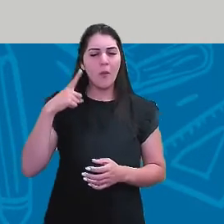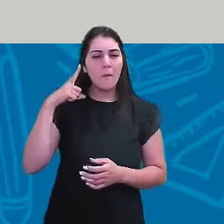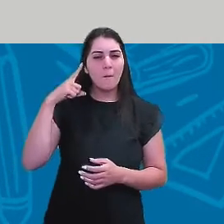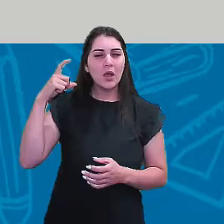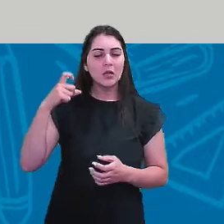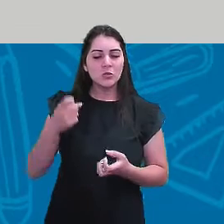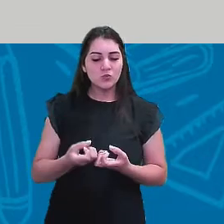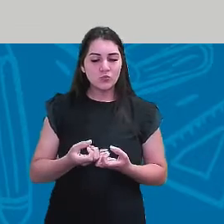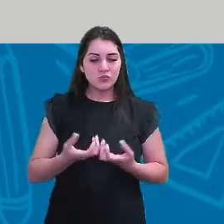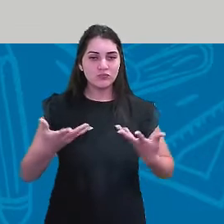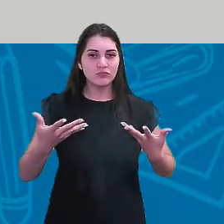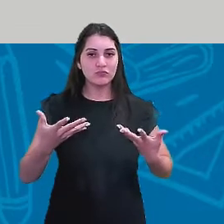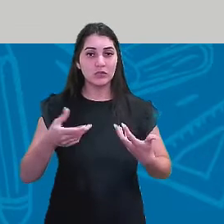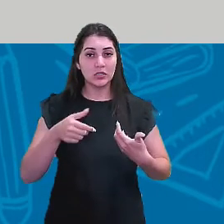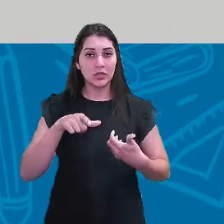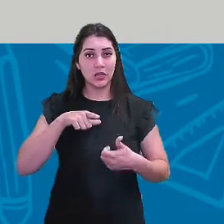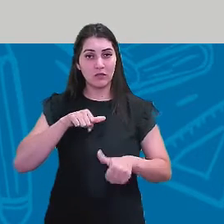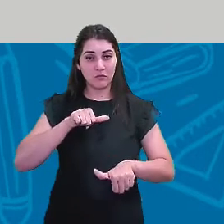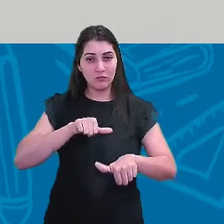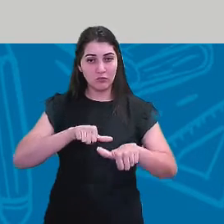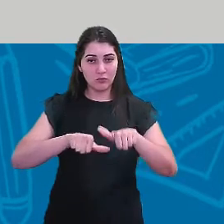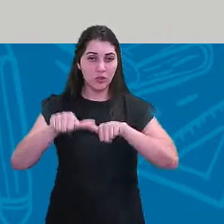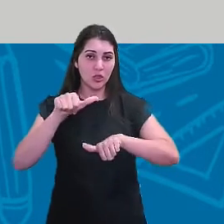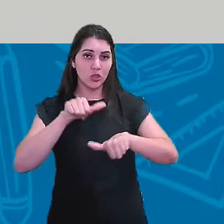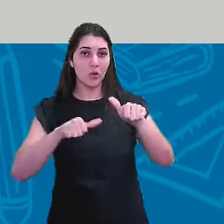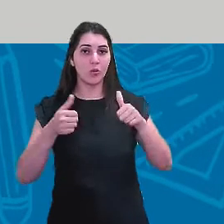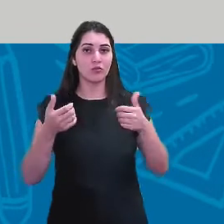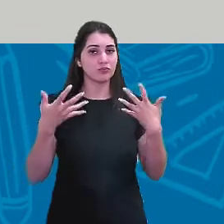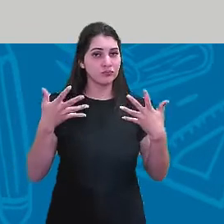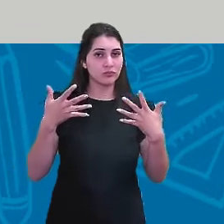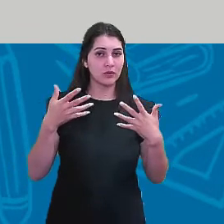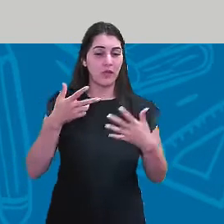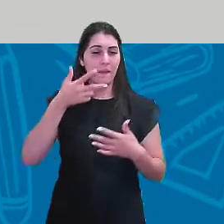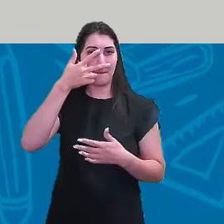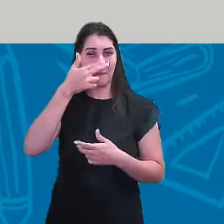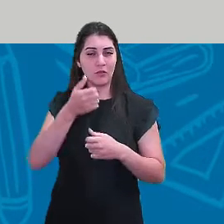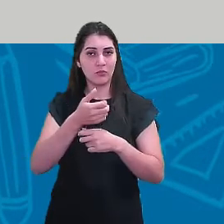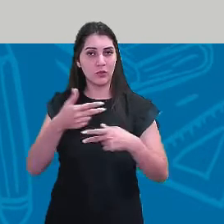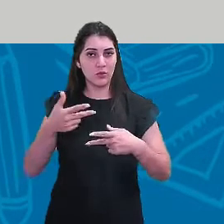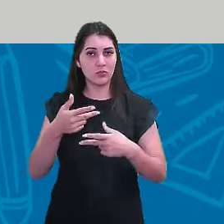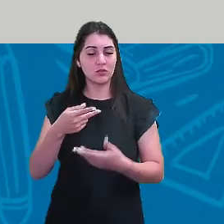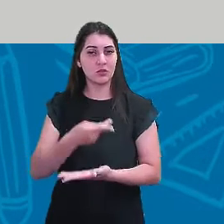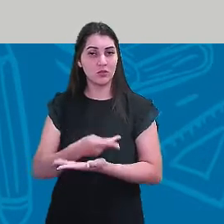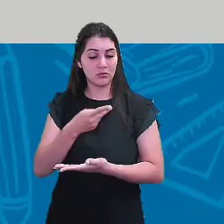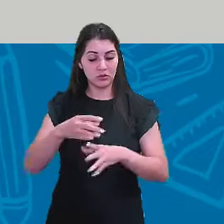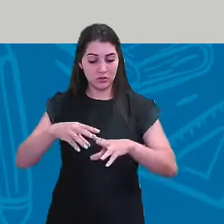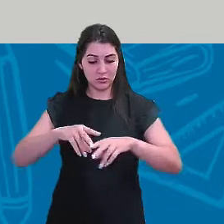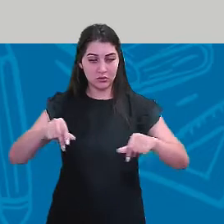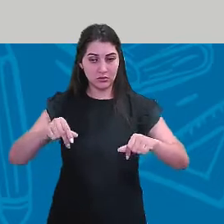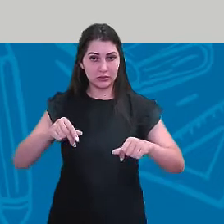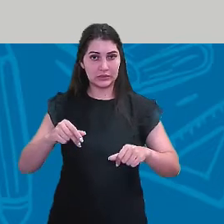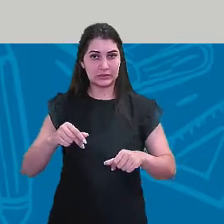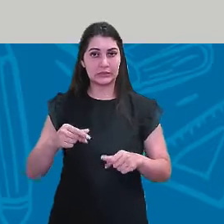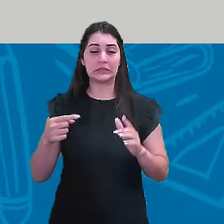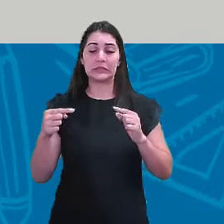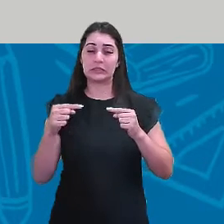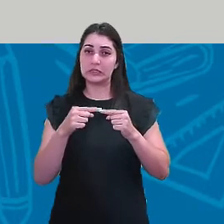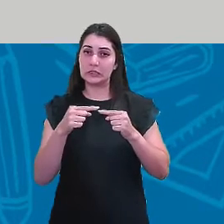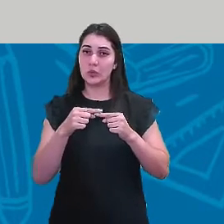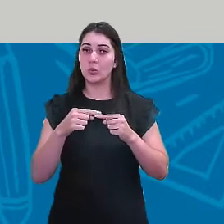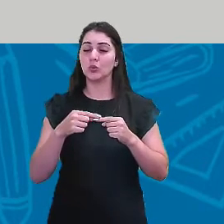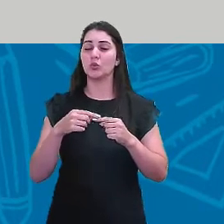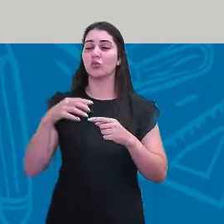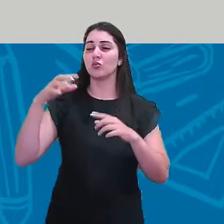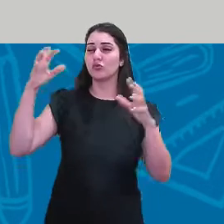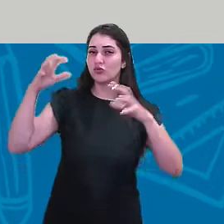né? Pronto, houve uma mudança de temperatura. A mesma coisa acontece com o nosso solo, de acordo com a temperatura, com a chuva,